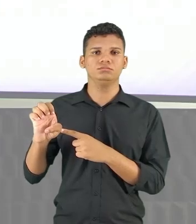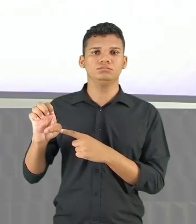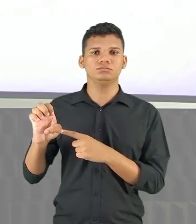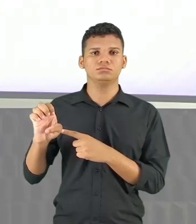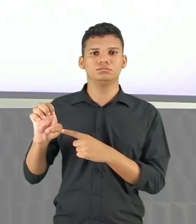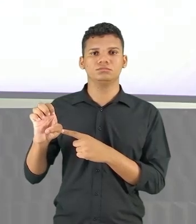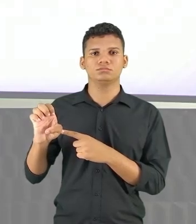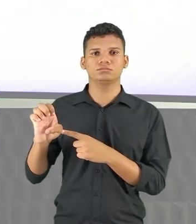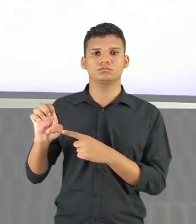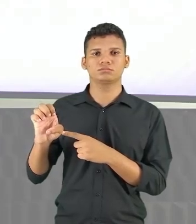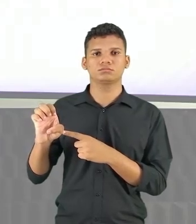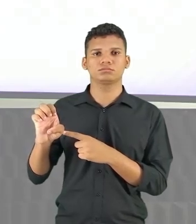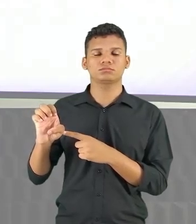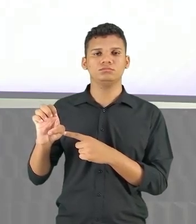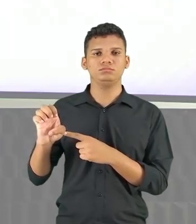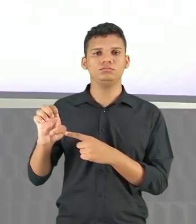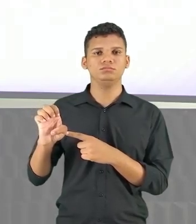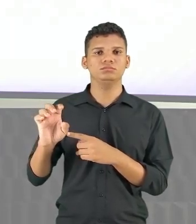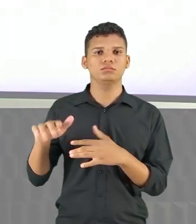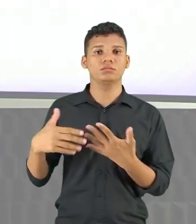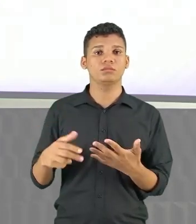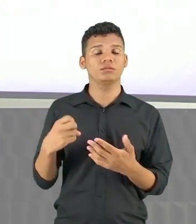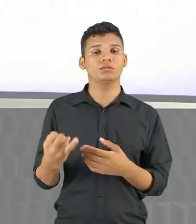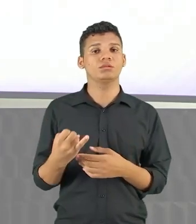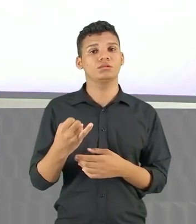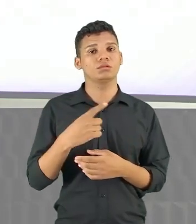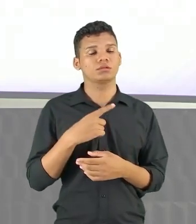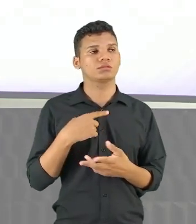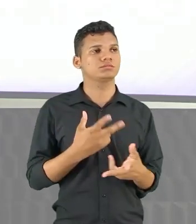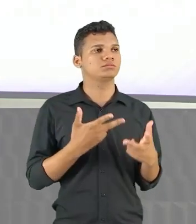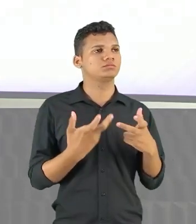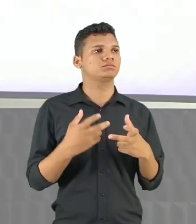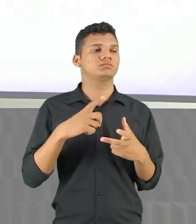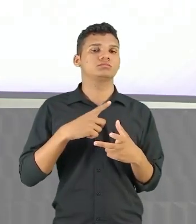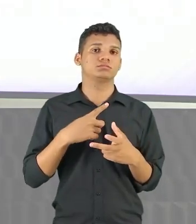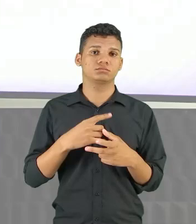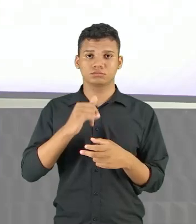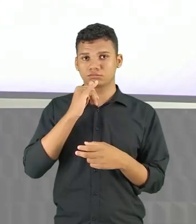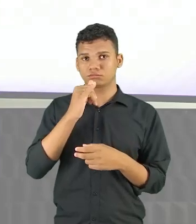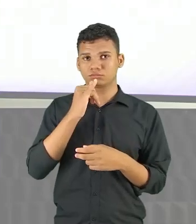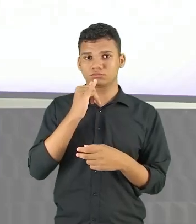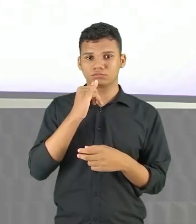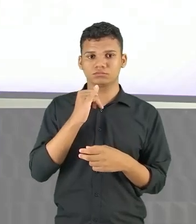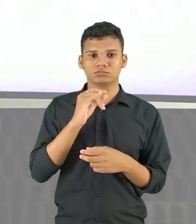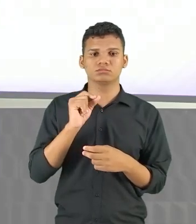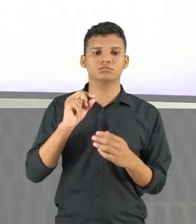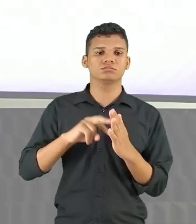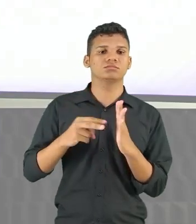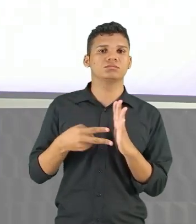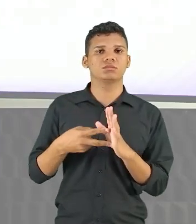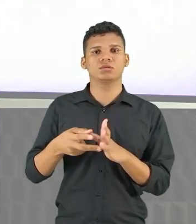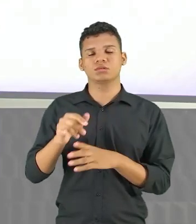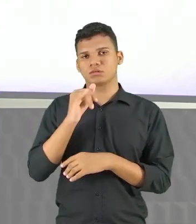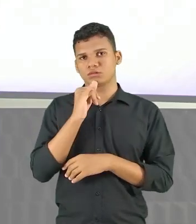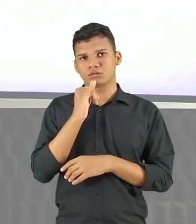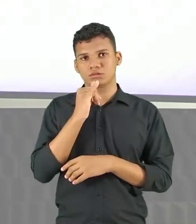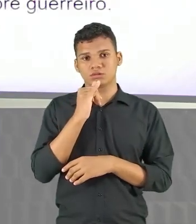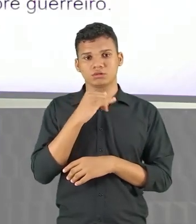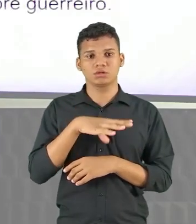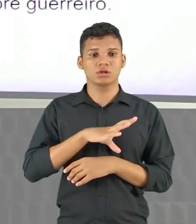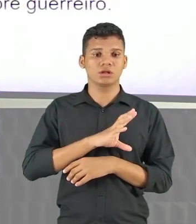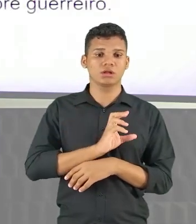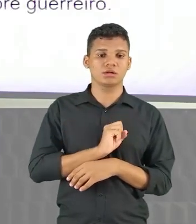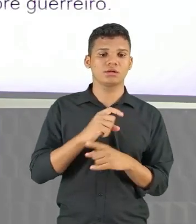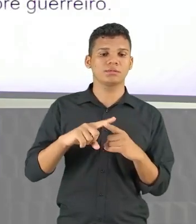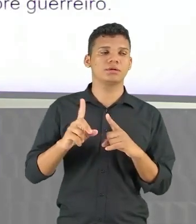de Guaraciaba. Então, será que a gente tem essa presença do que a gente chama de desilusão amorosa? e aí vocês vão